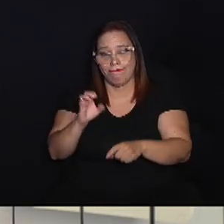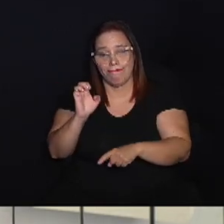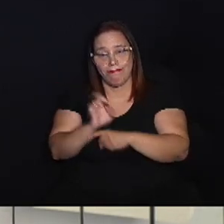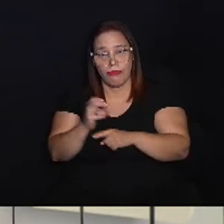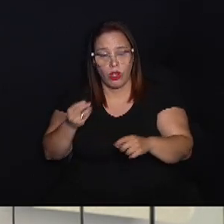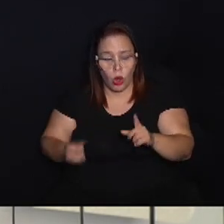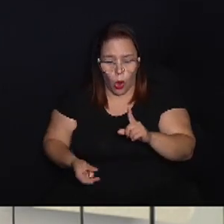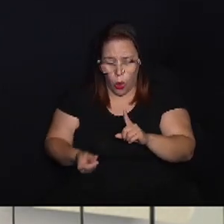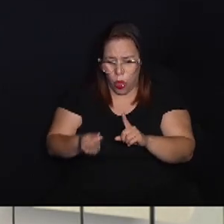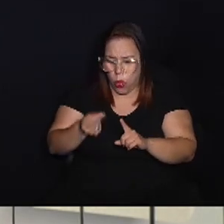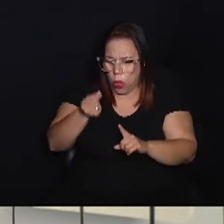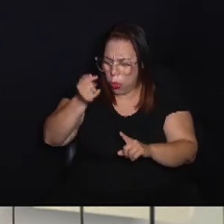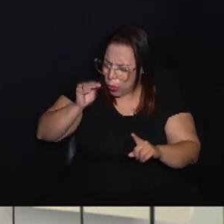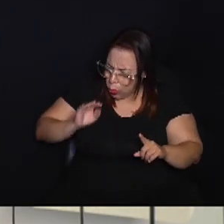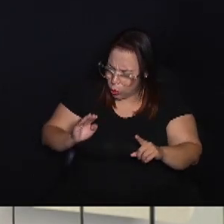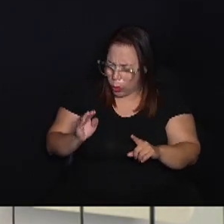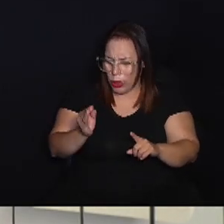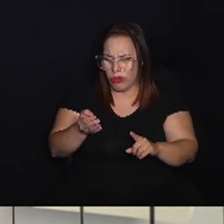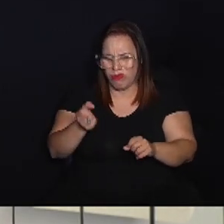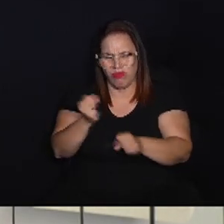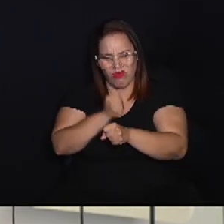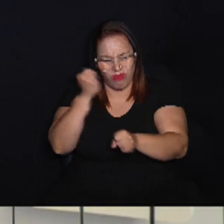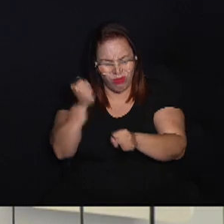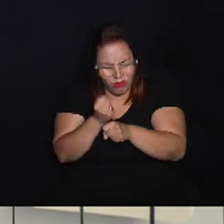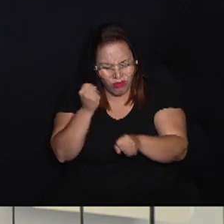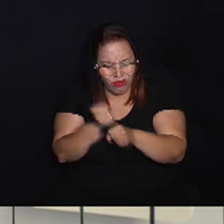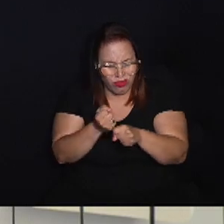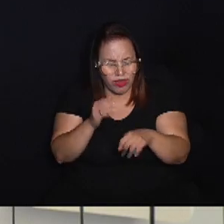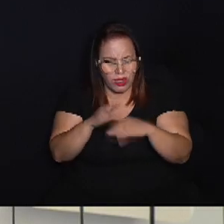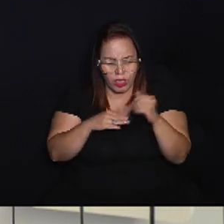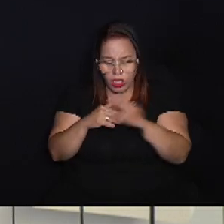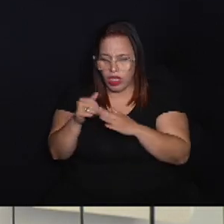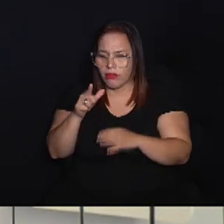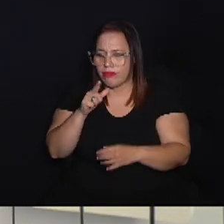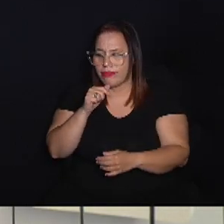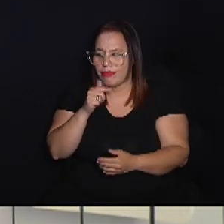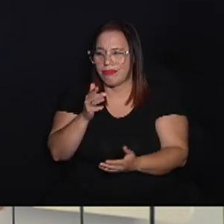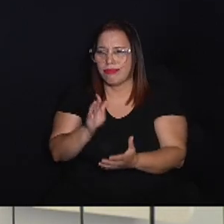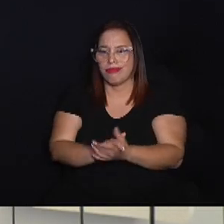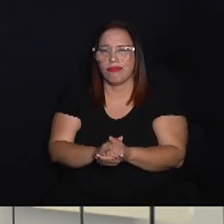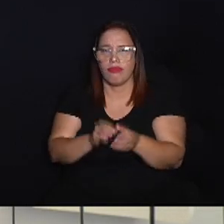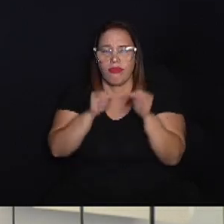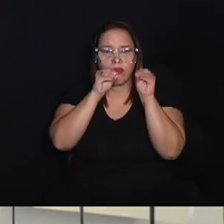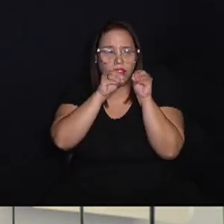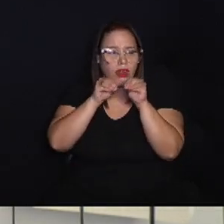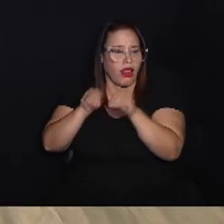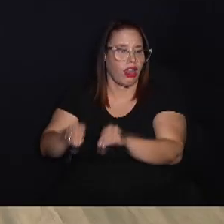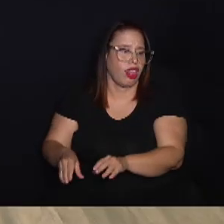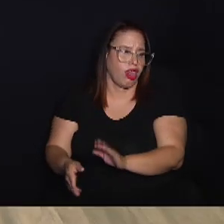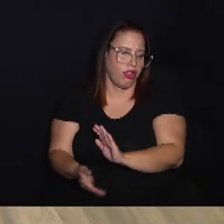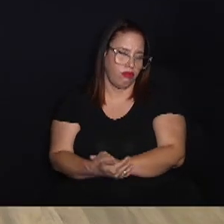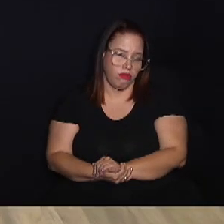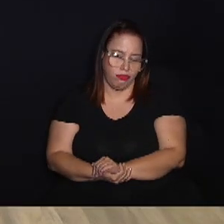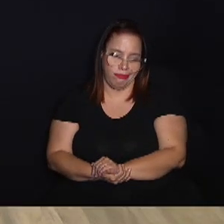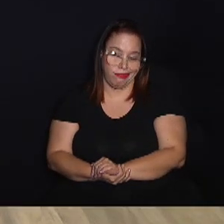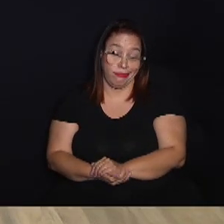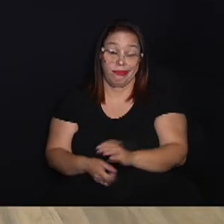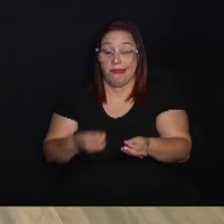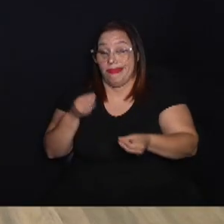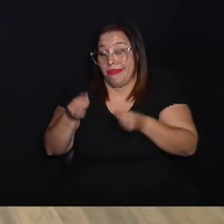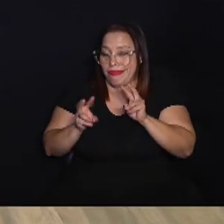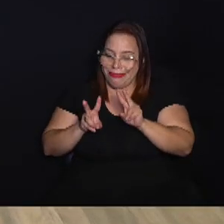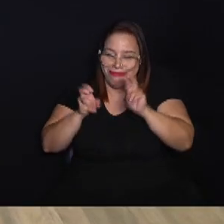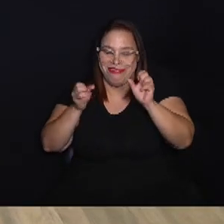gasta bilhões de reais anualmente para tratar a água que é desperdiçada. Sobre este